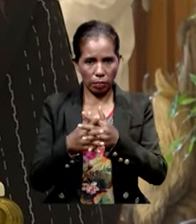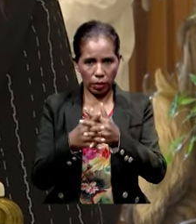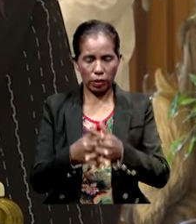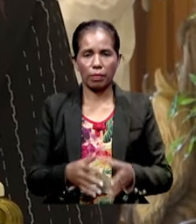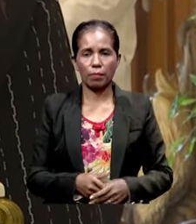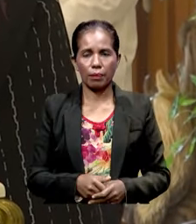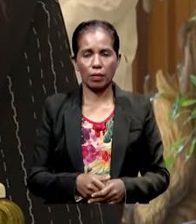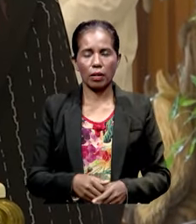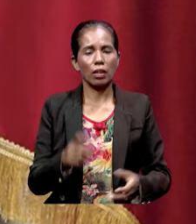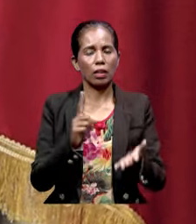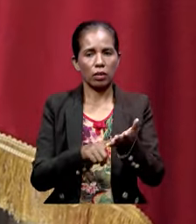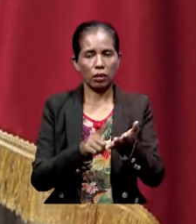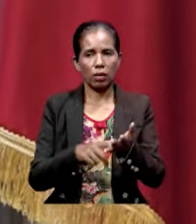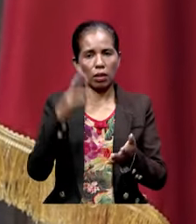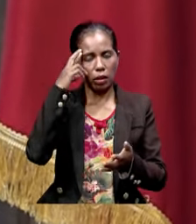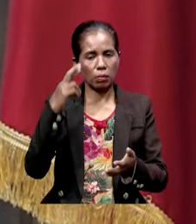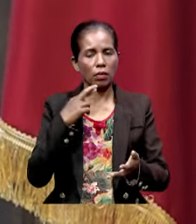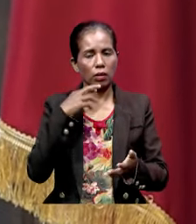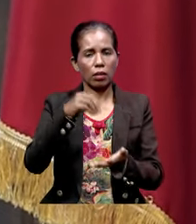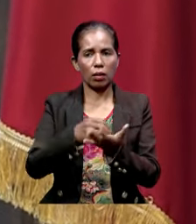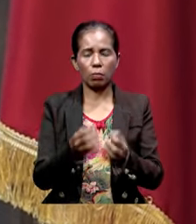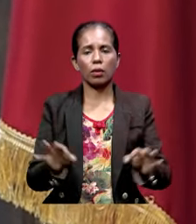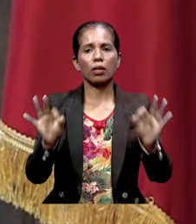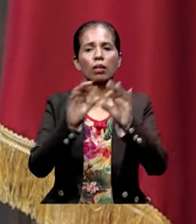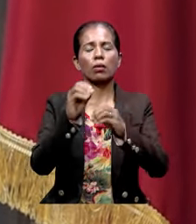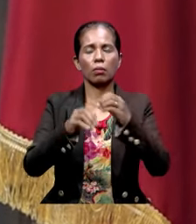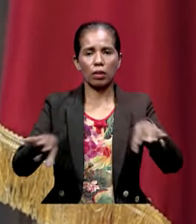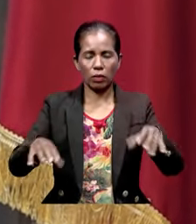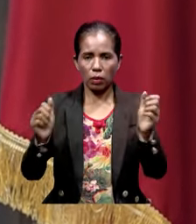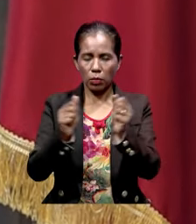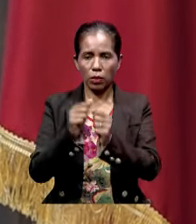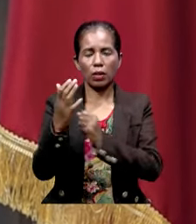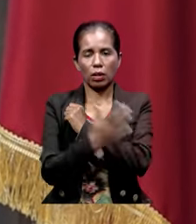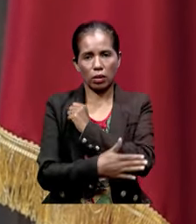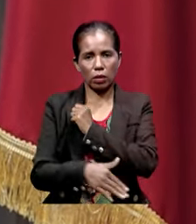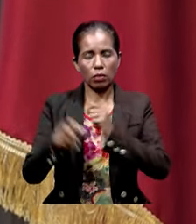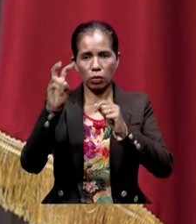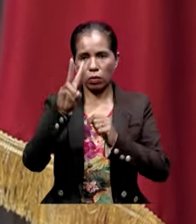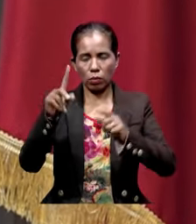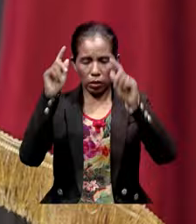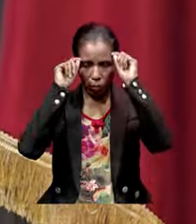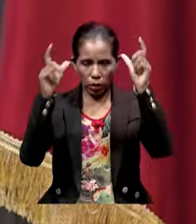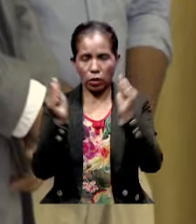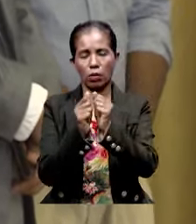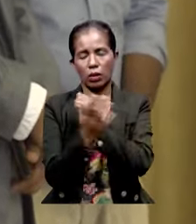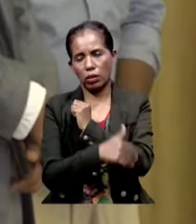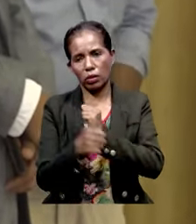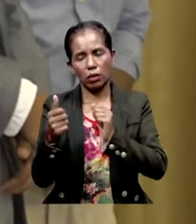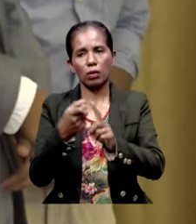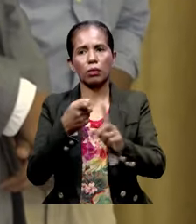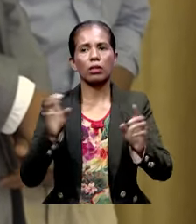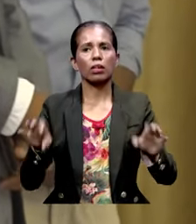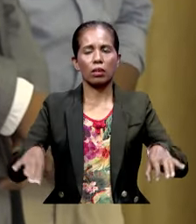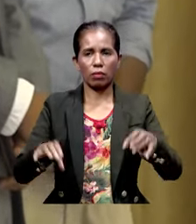América. E em discurso, Ramos Horta destaca a importância com a cooperação bilateral entre Timor-Leste e o país siracelo, que lhe o serviço